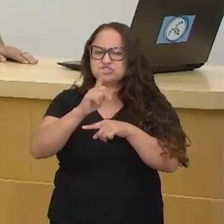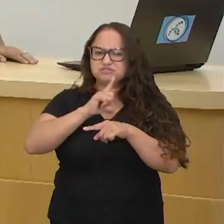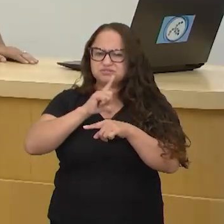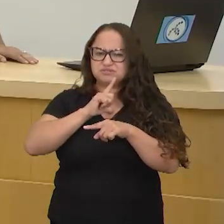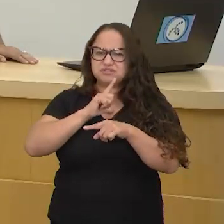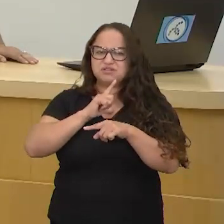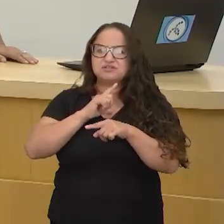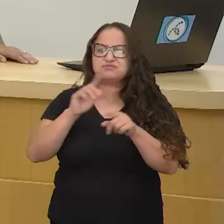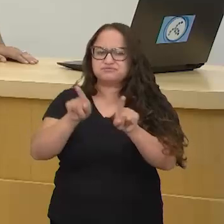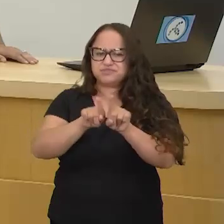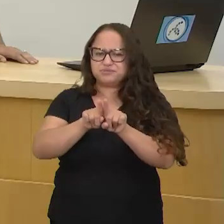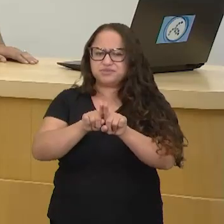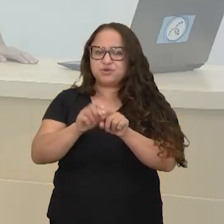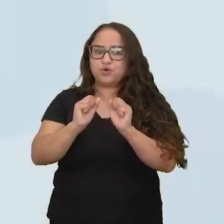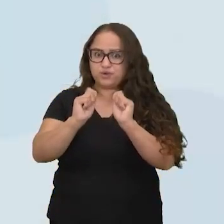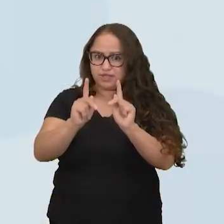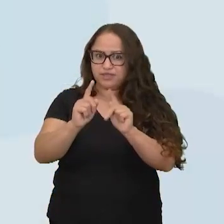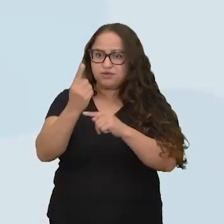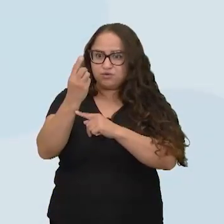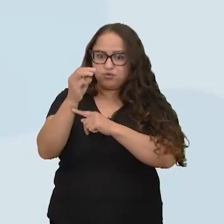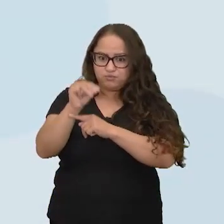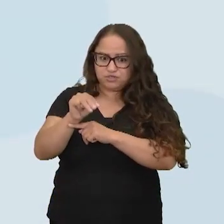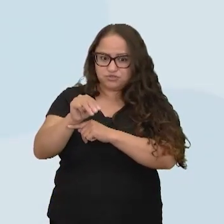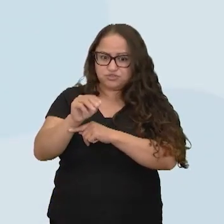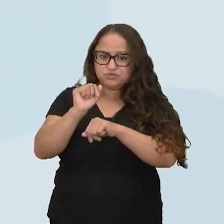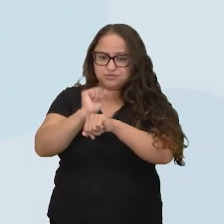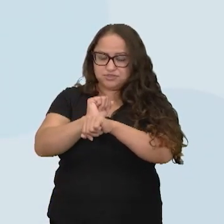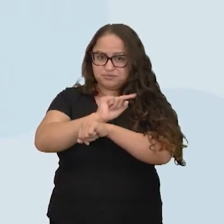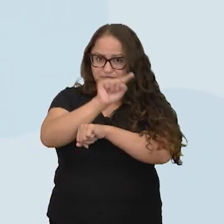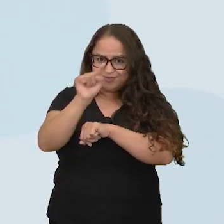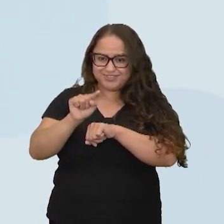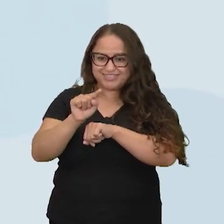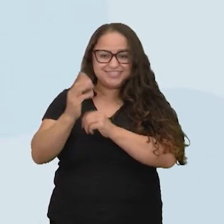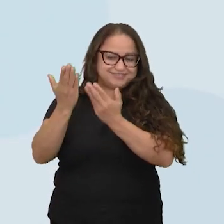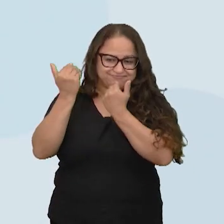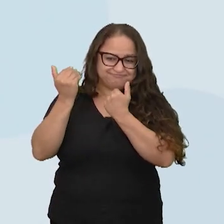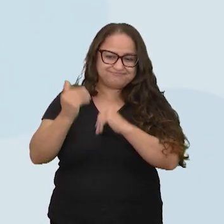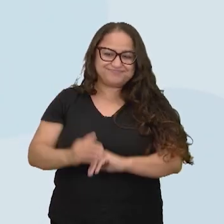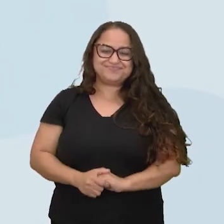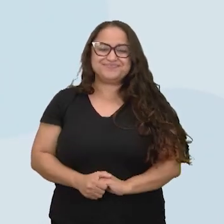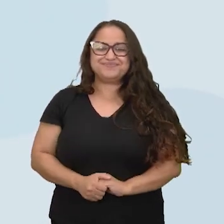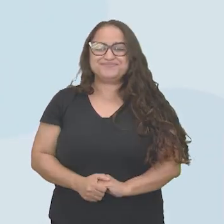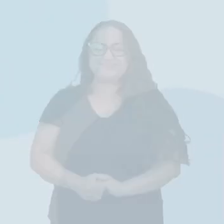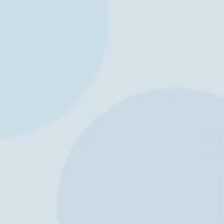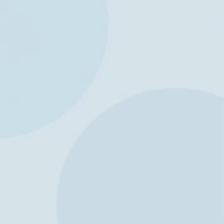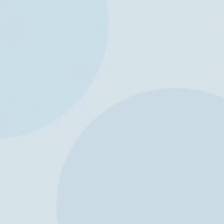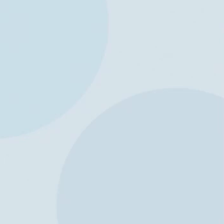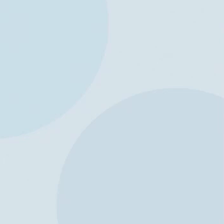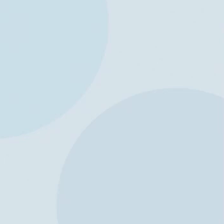da estabilidade nuclear. Beleza? Um minutinho, depois volta com o Giba aí, hein? Vamos que vamos!